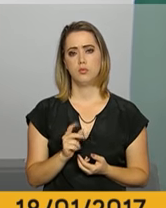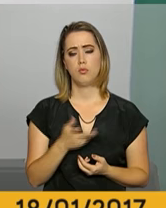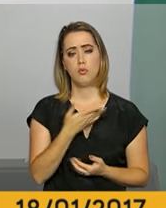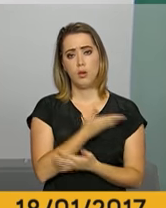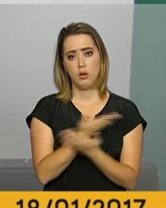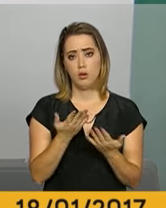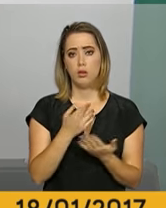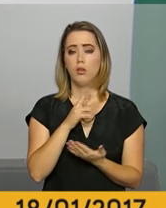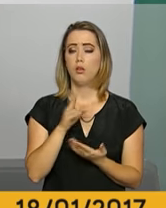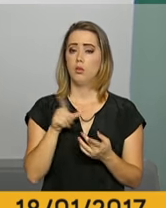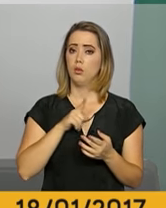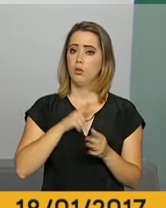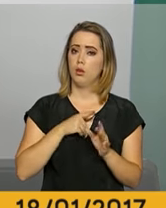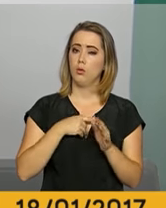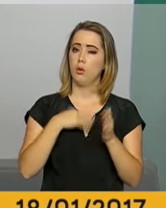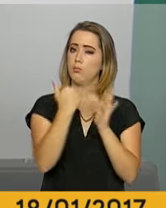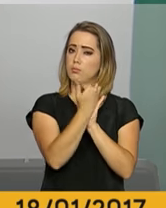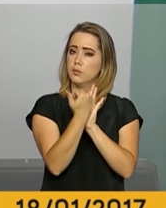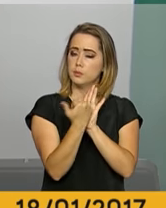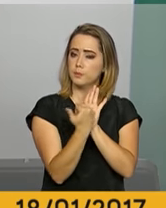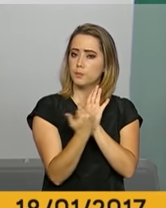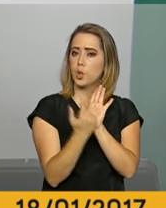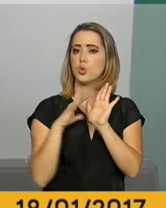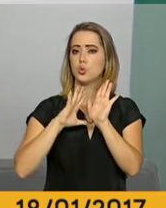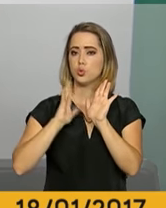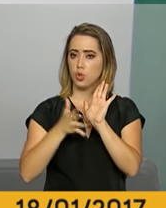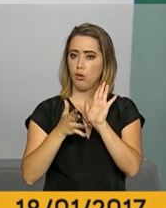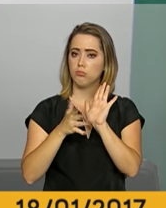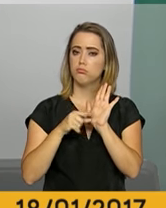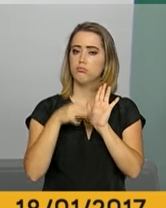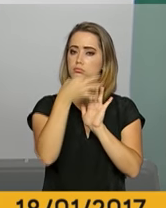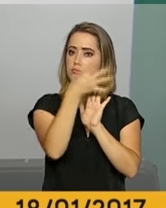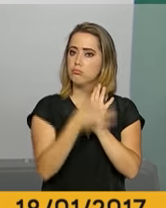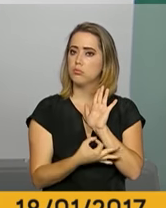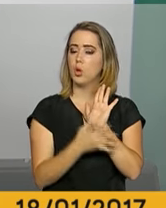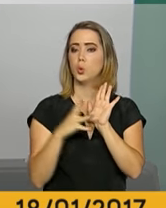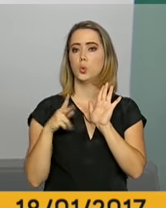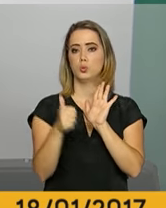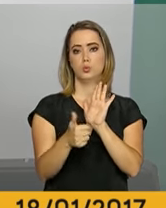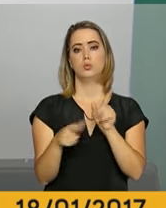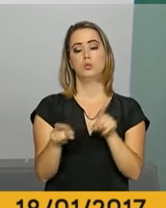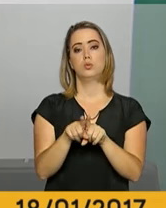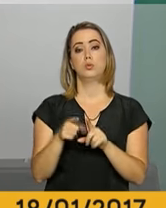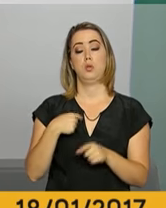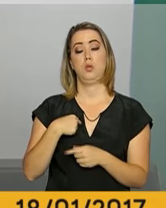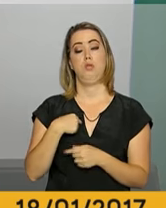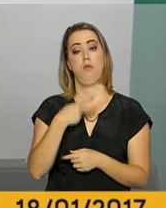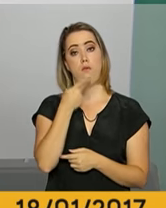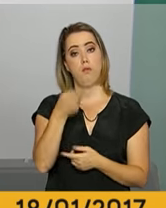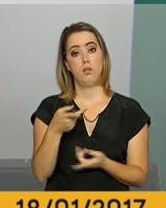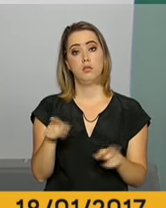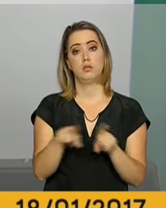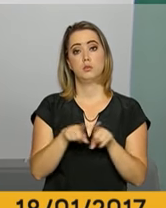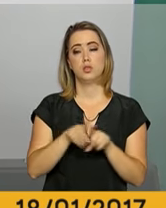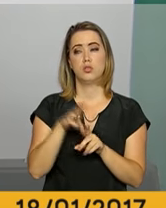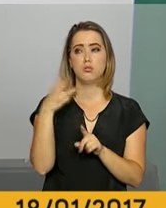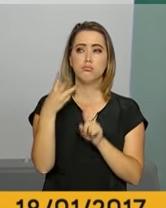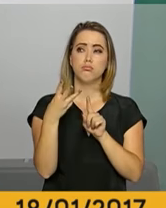disto resultou um plano de segurança pública. Até confesso que, nesse entretempo, creio que há 3 meses atrás,